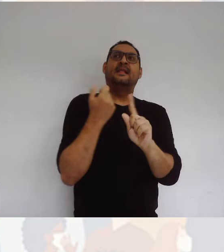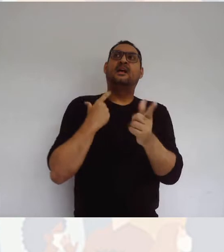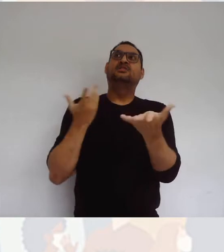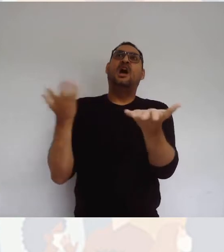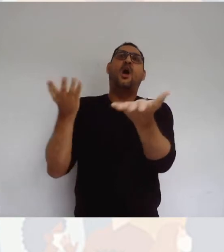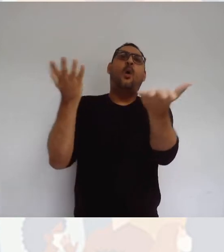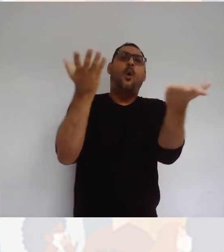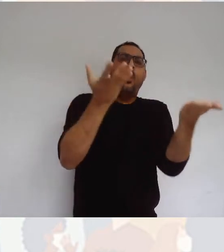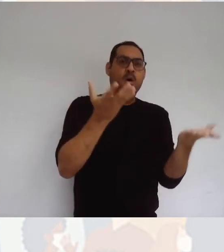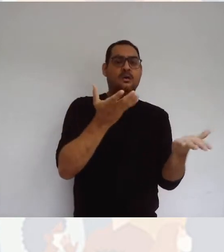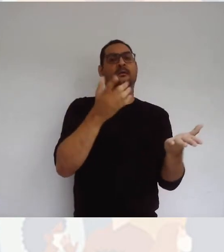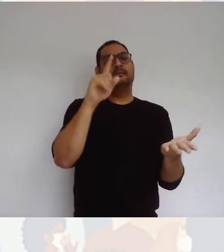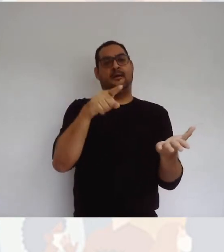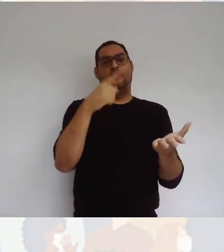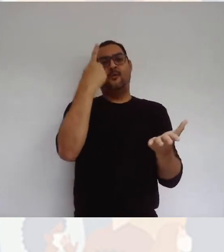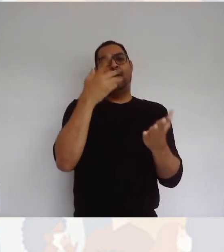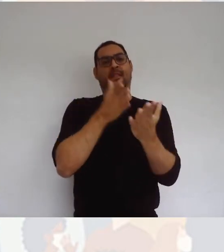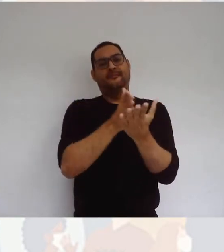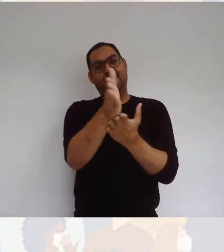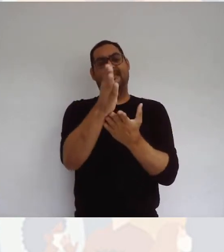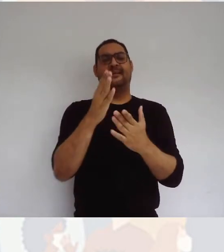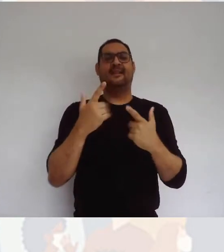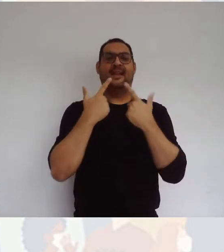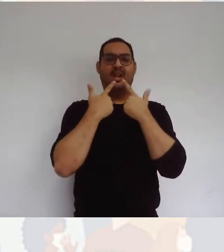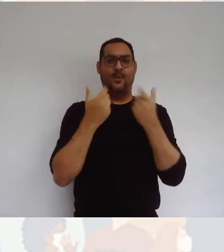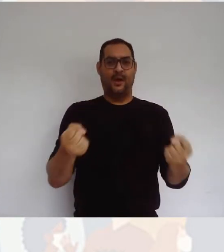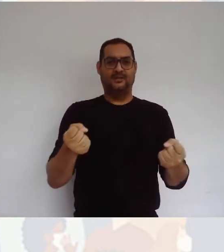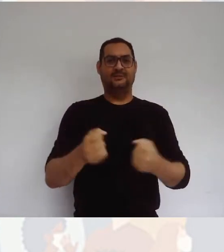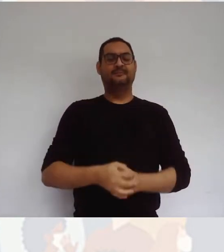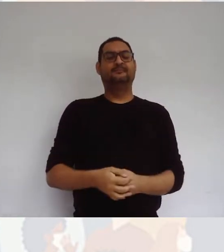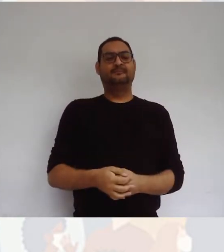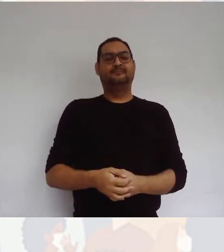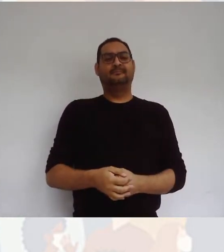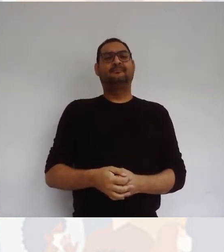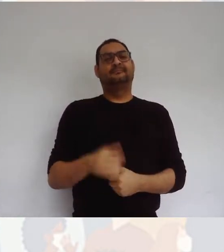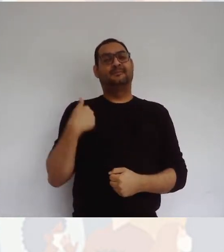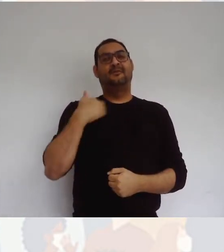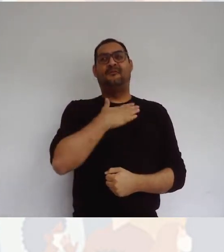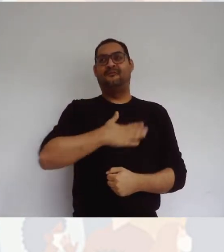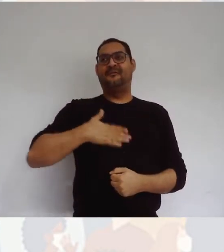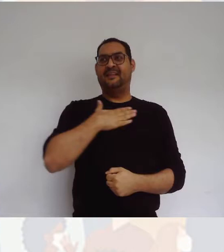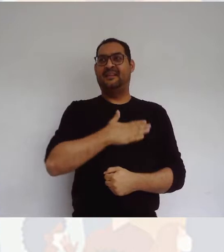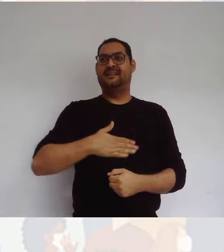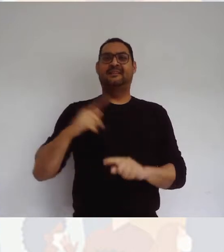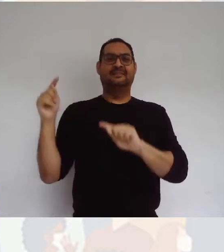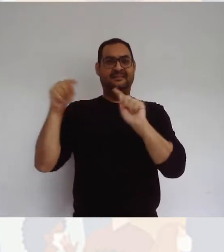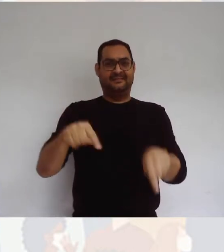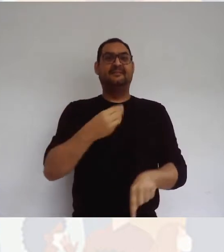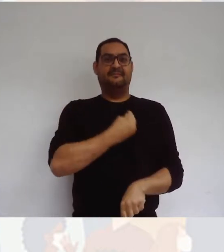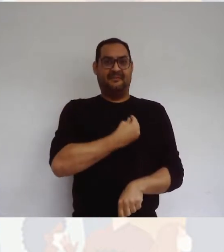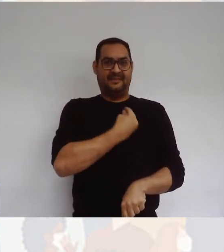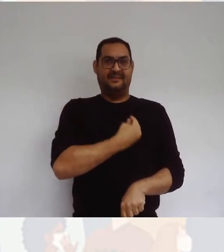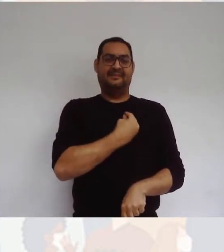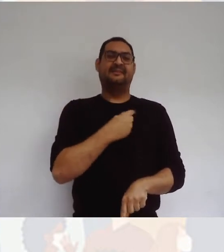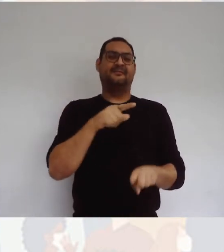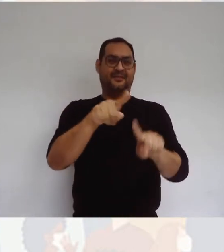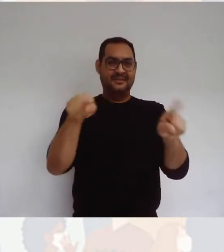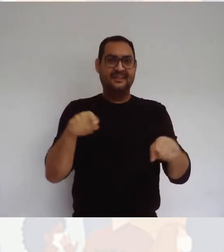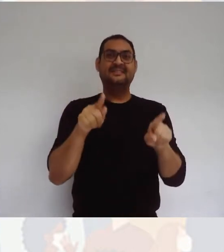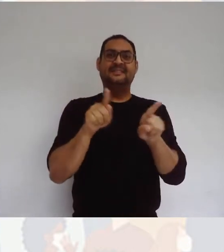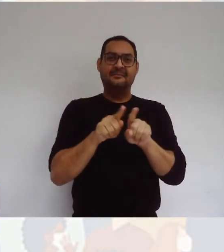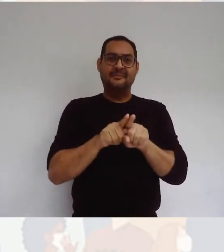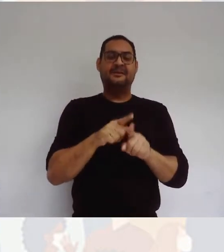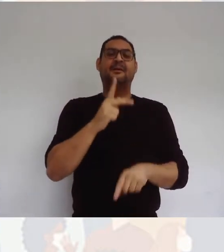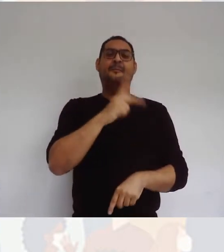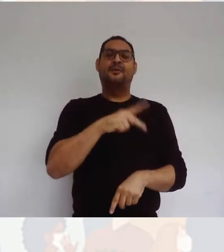contemporânea pela via da linguagem. Estamos muito felizes com a presença de vocês aqui, e do professor Luiz Paulo também, que nos agracia essa noite